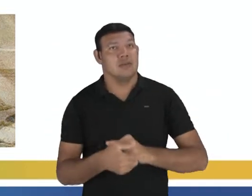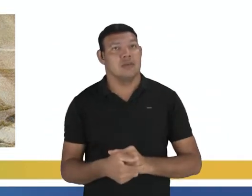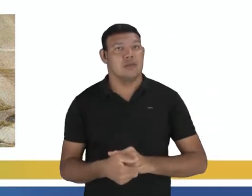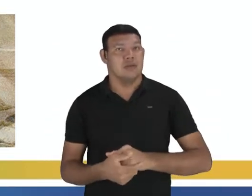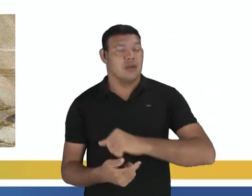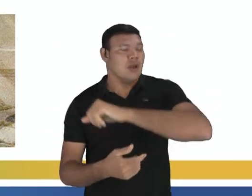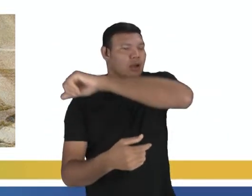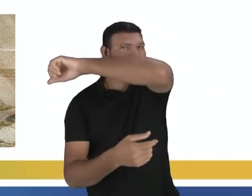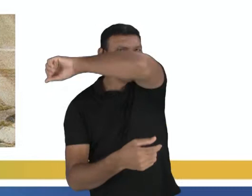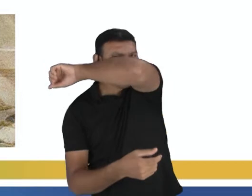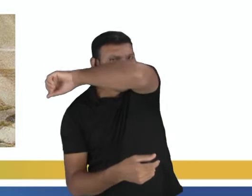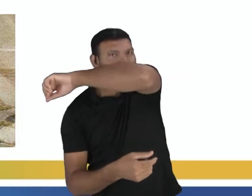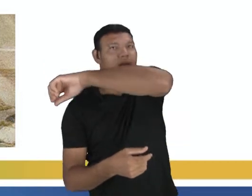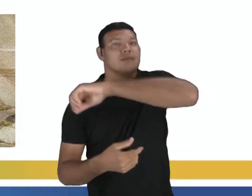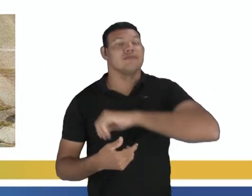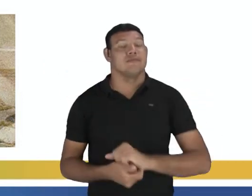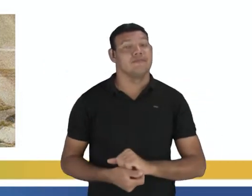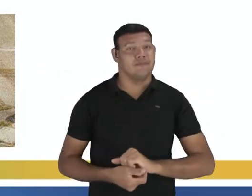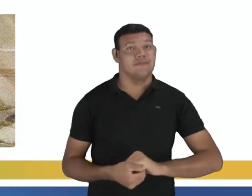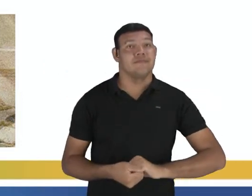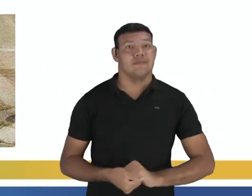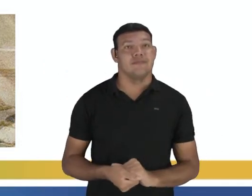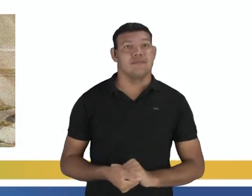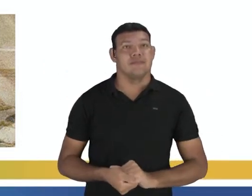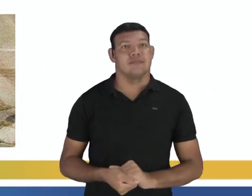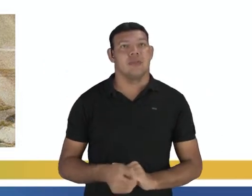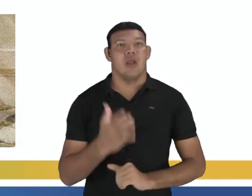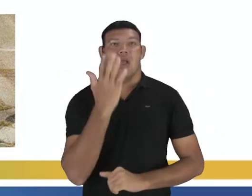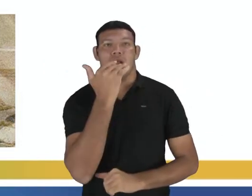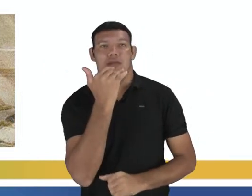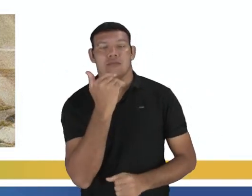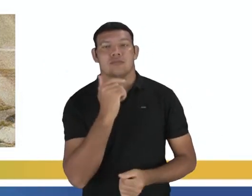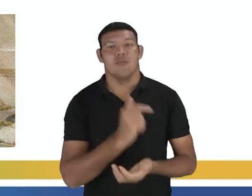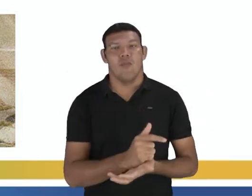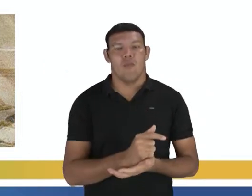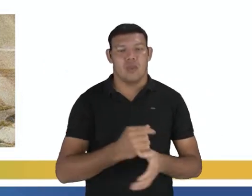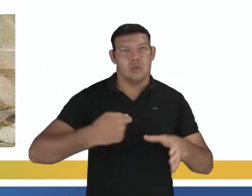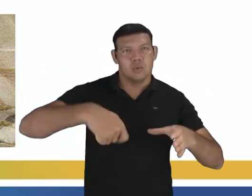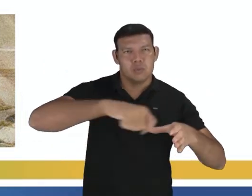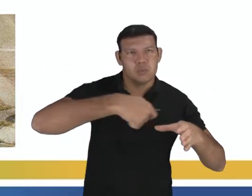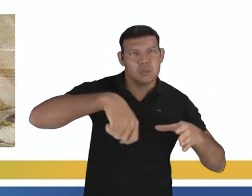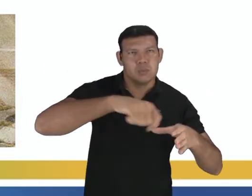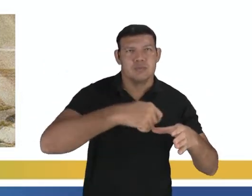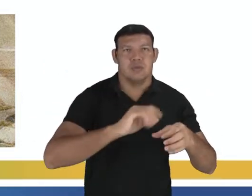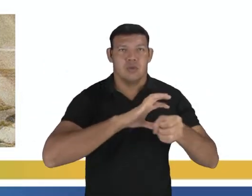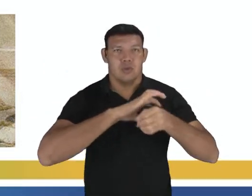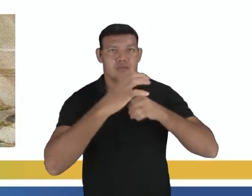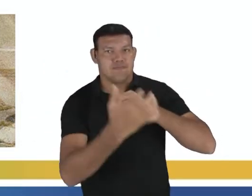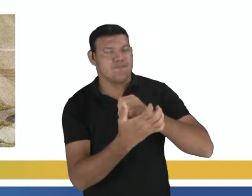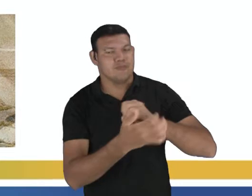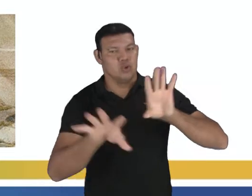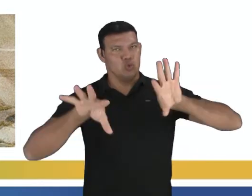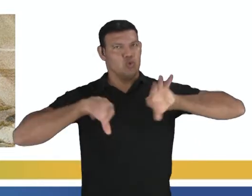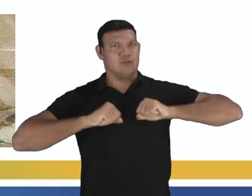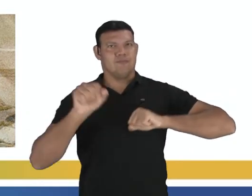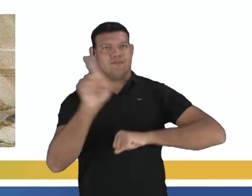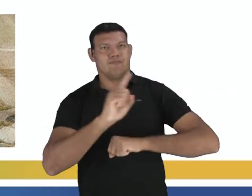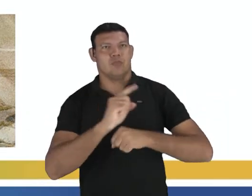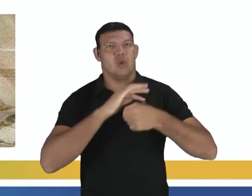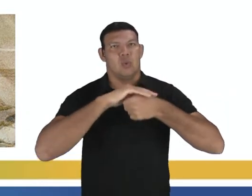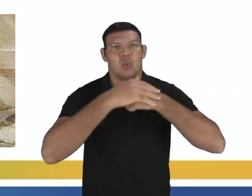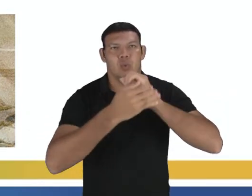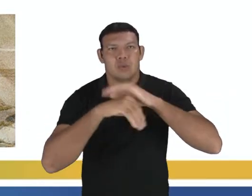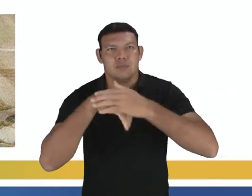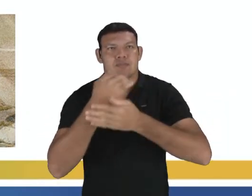na boquinha, se você for espirrar. Alimentos bem cozidos para o vírus não pegar. Lave sempre as suas